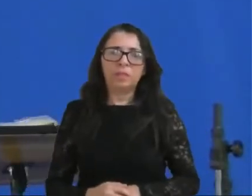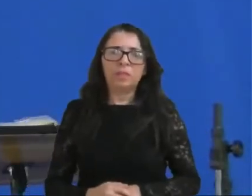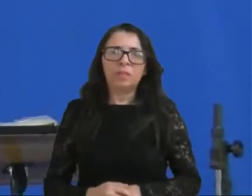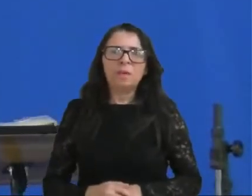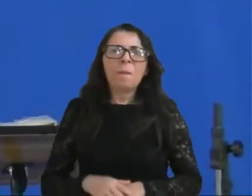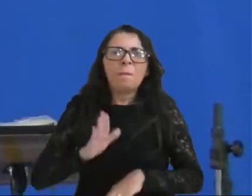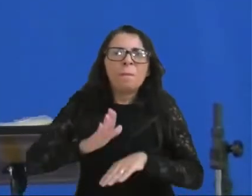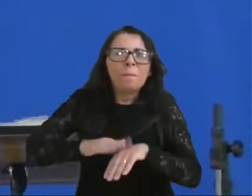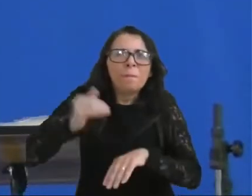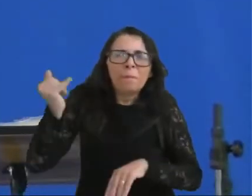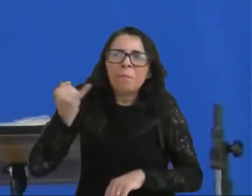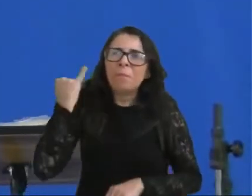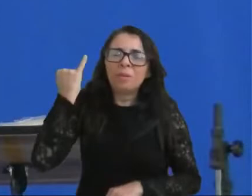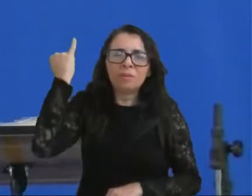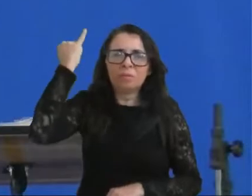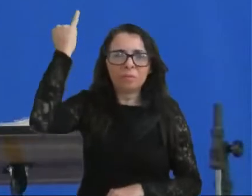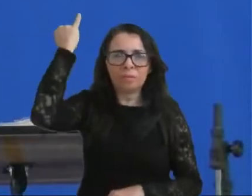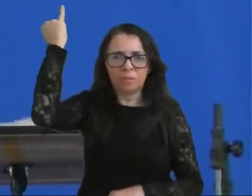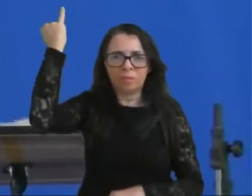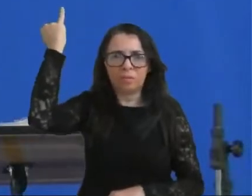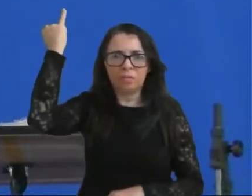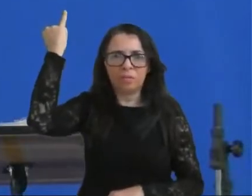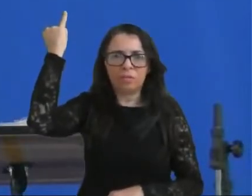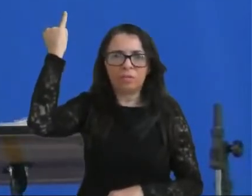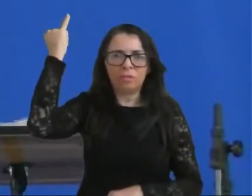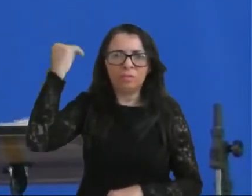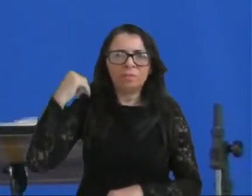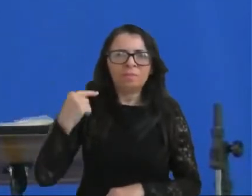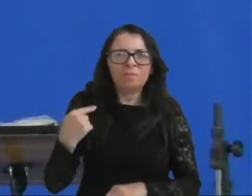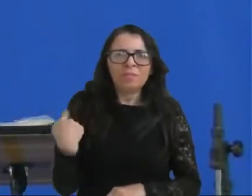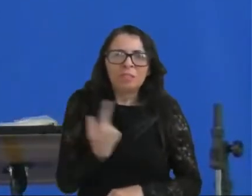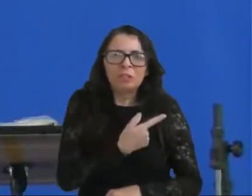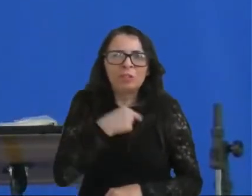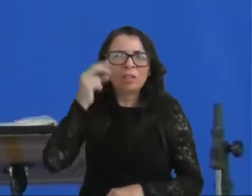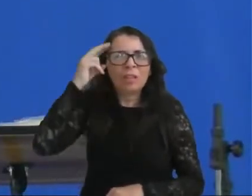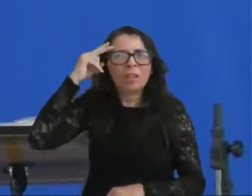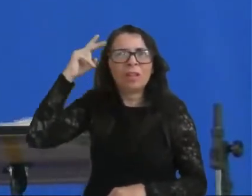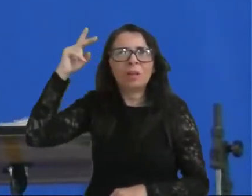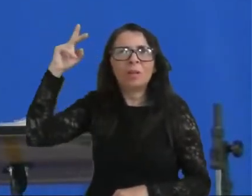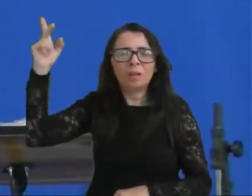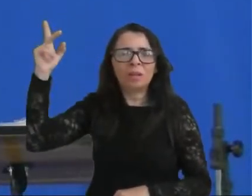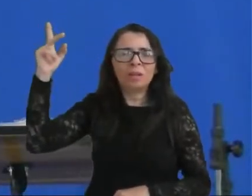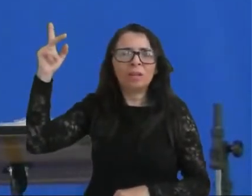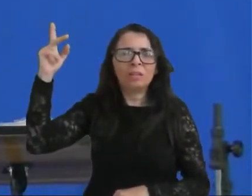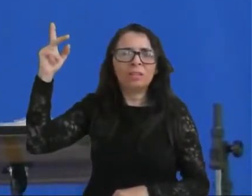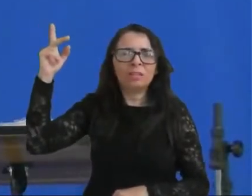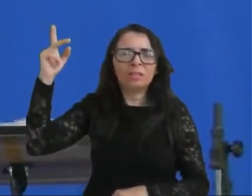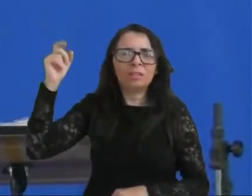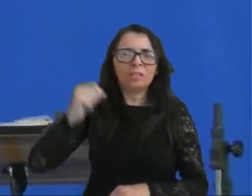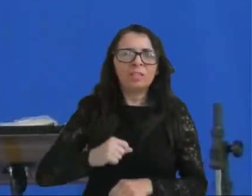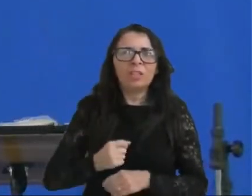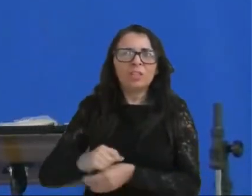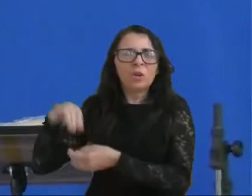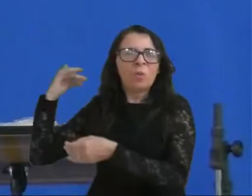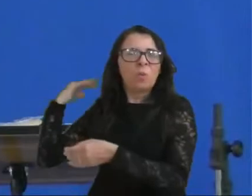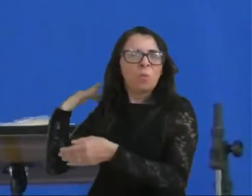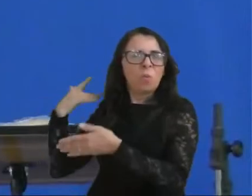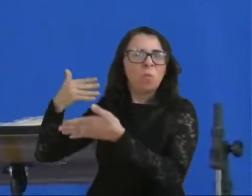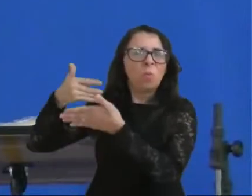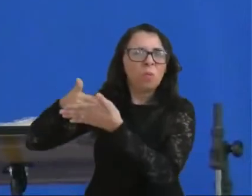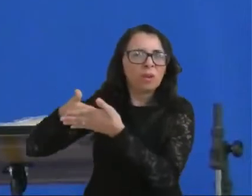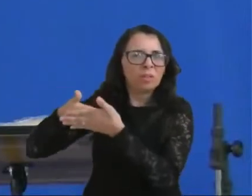O período que nós estamos vivendo está muito propício para que isso aconteça. Talvez quando as coisas voltarem, todo mundo